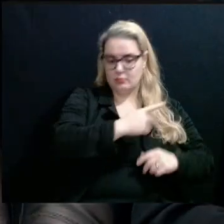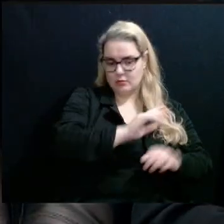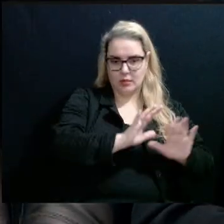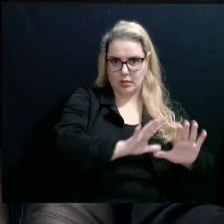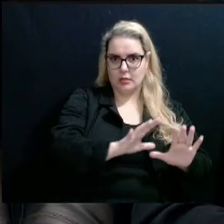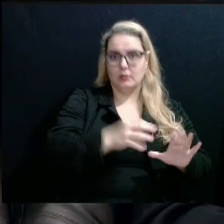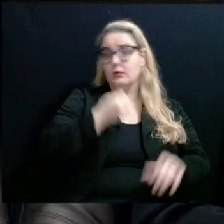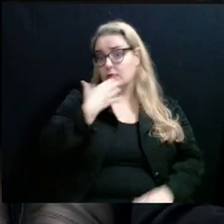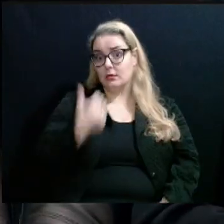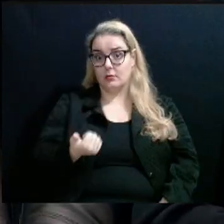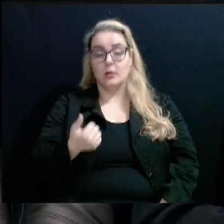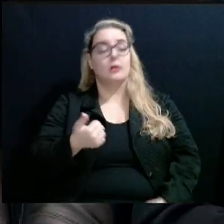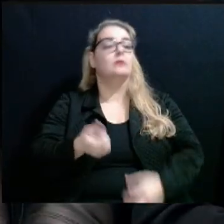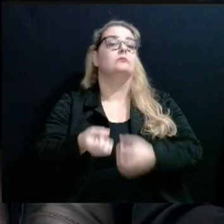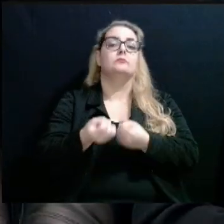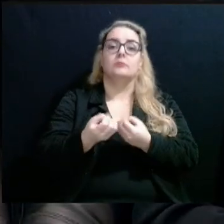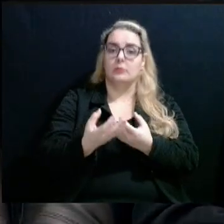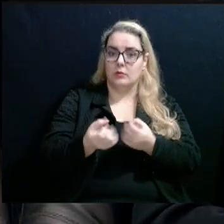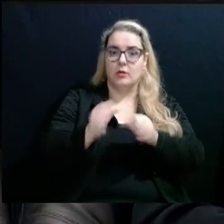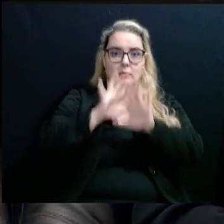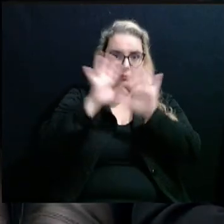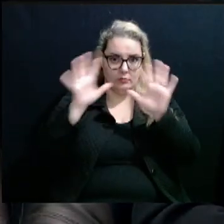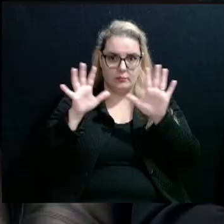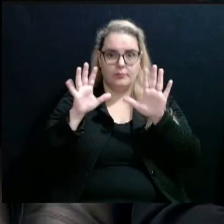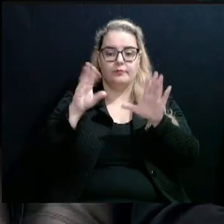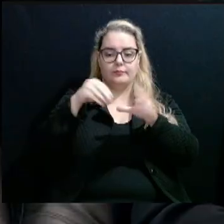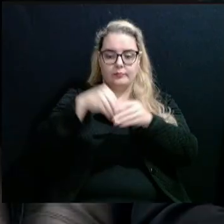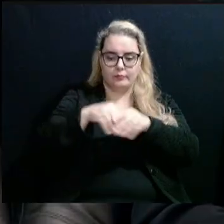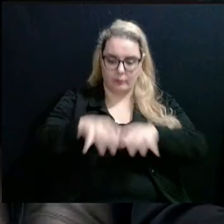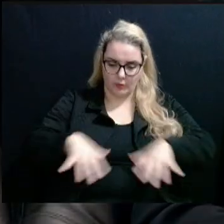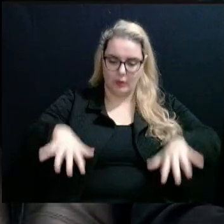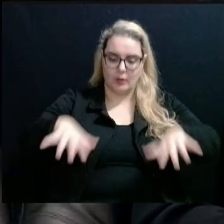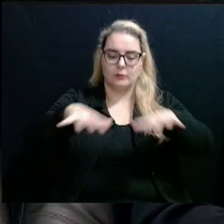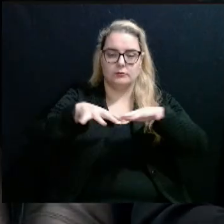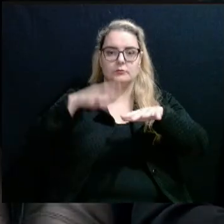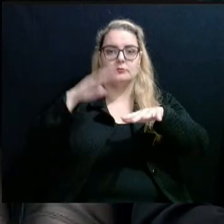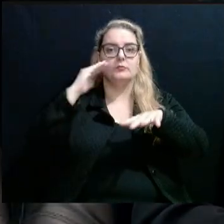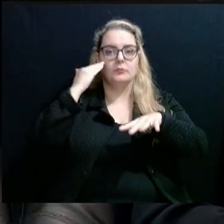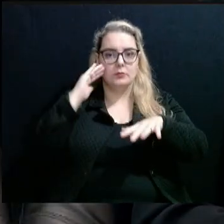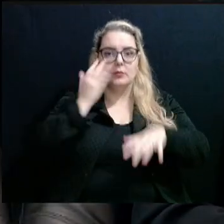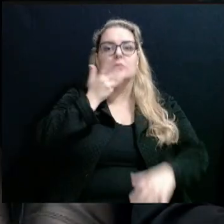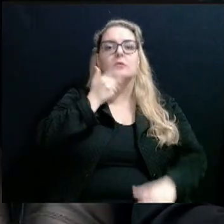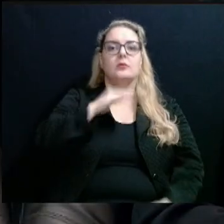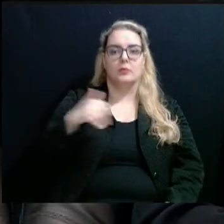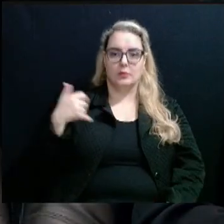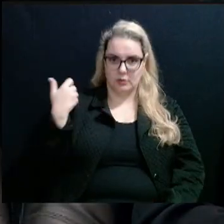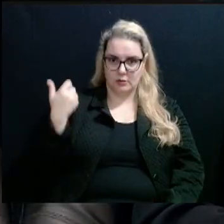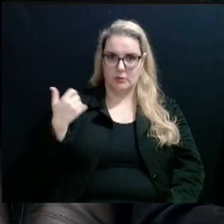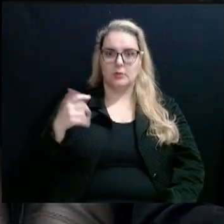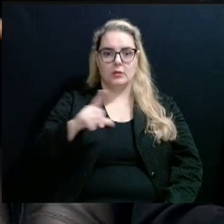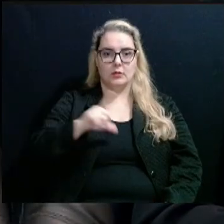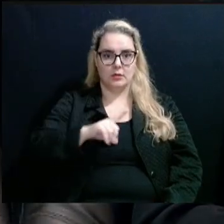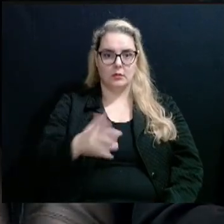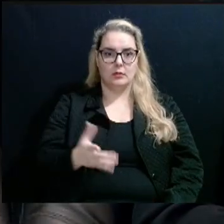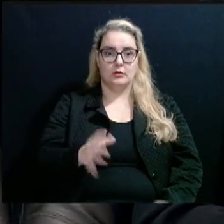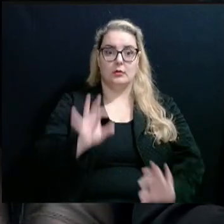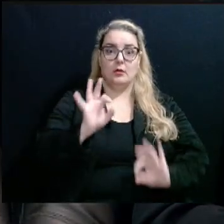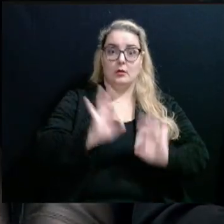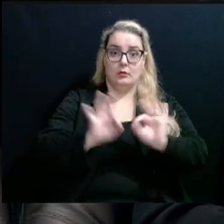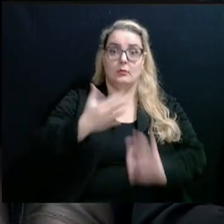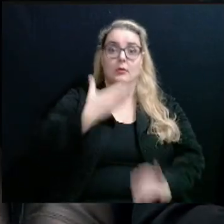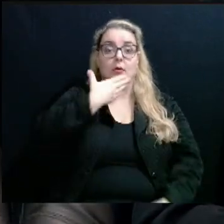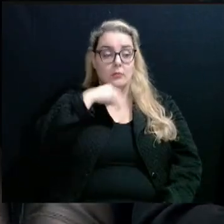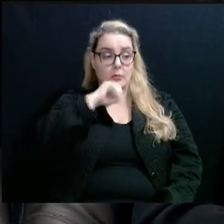e clareza dentro, né, do entendimento daquela criança, da idade que ela tem, preparo dos pais para comunicar